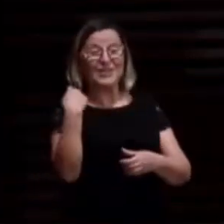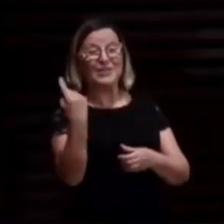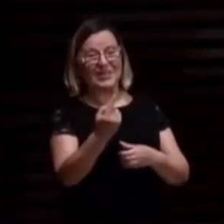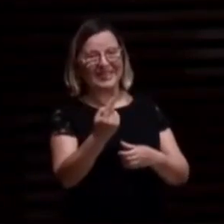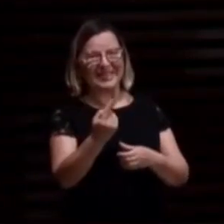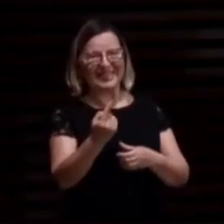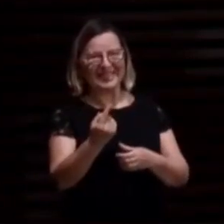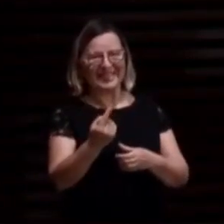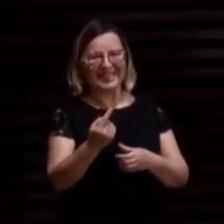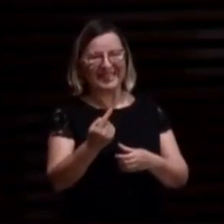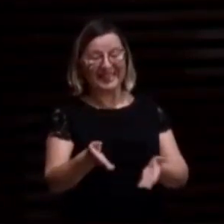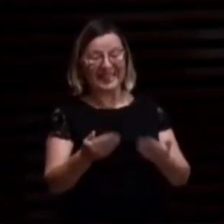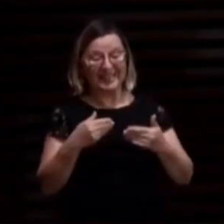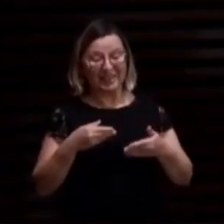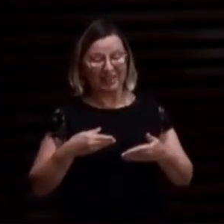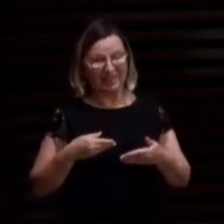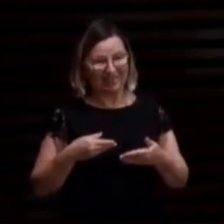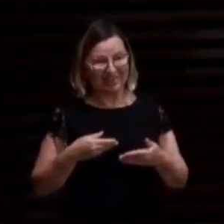Nos regenerou